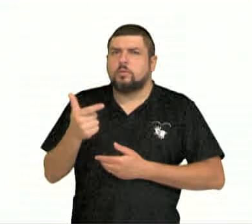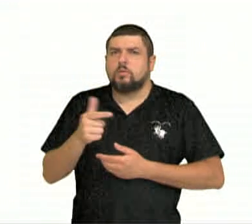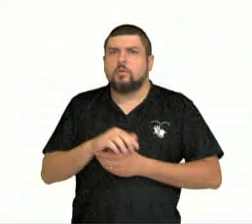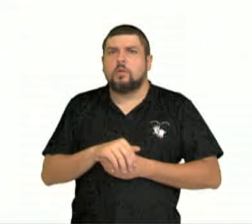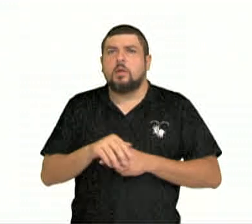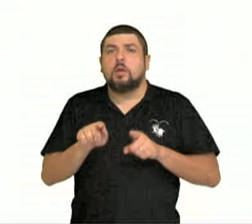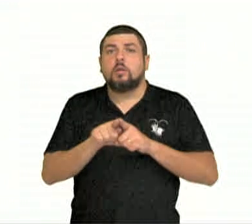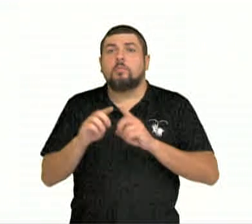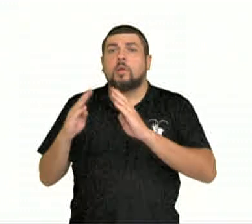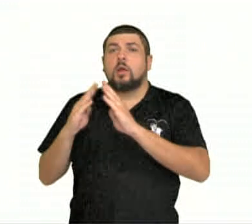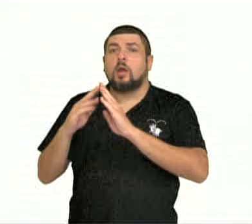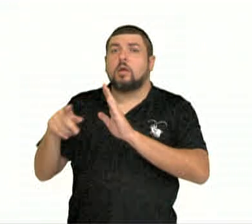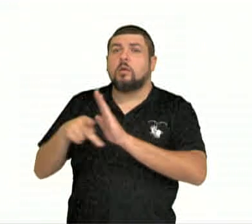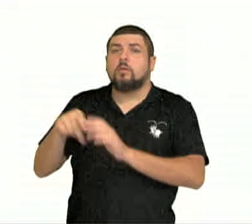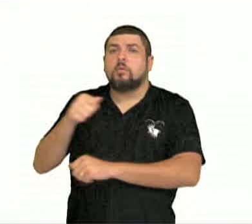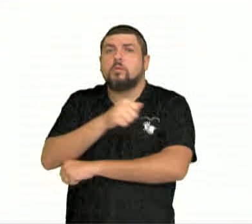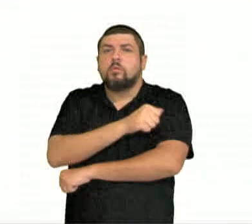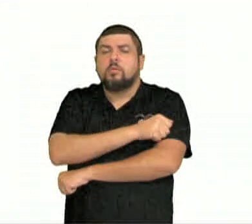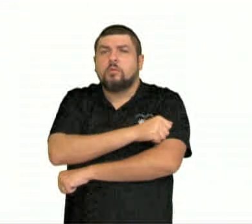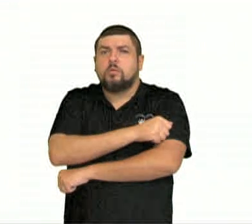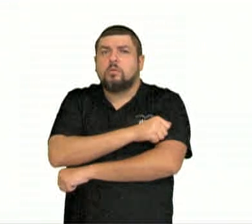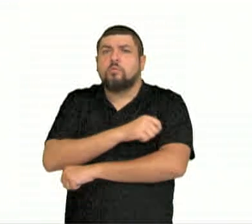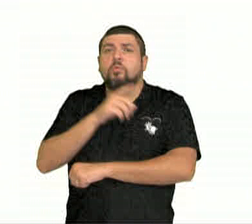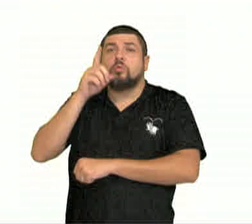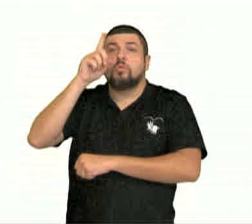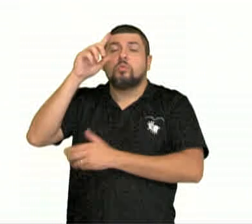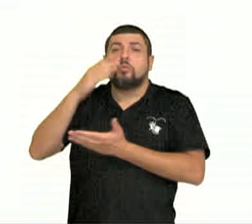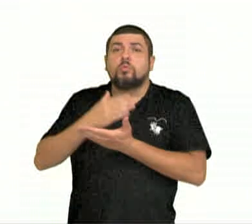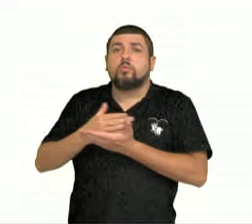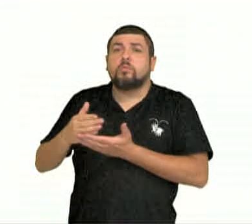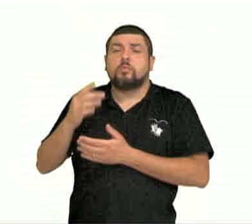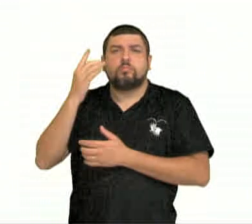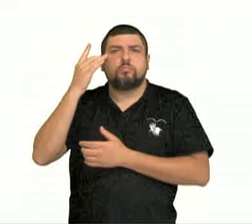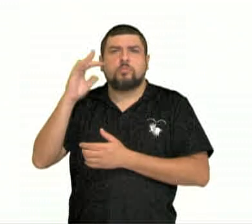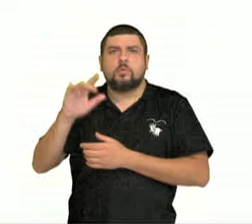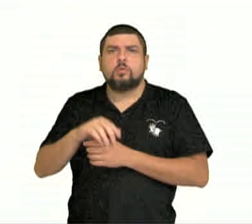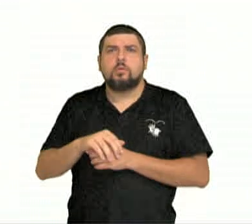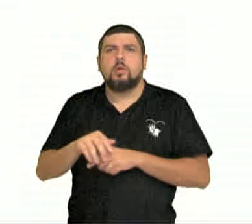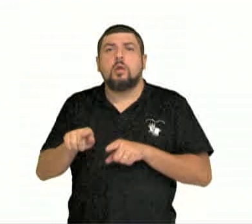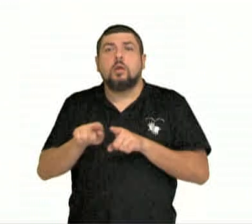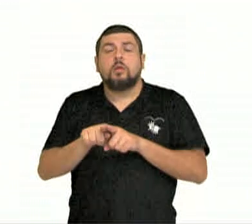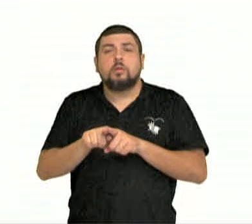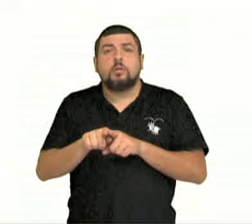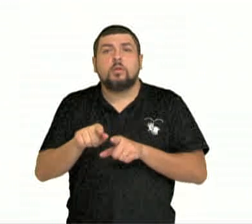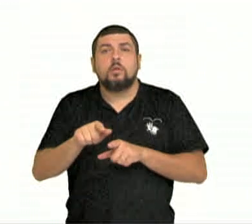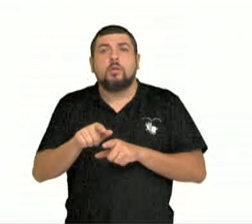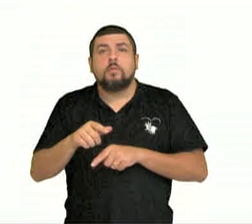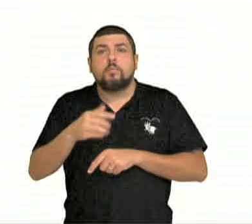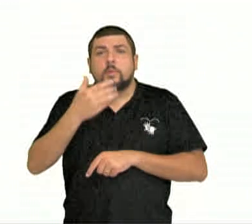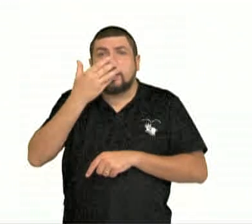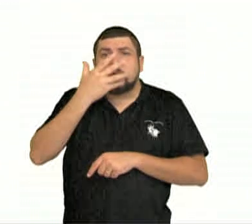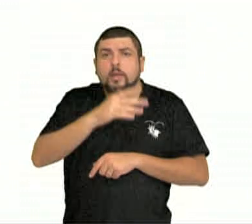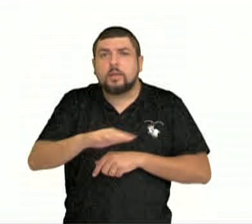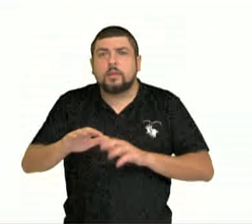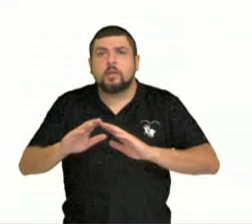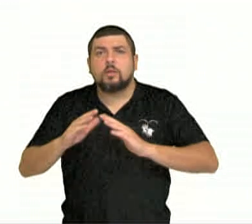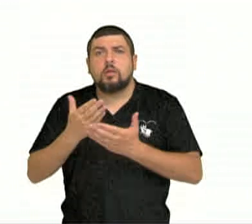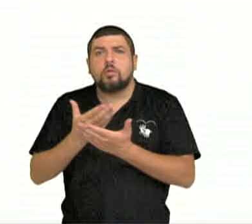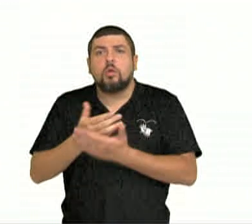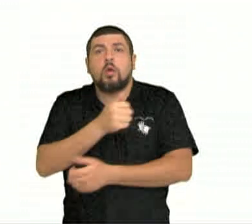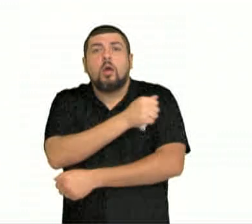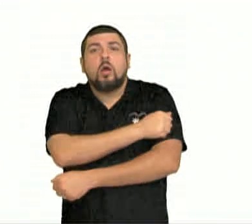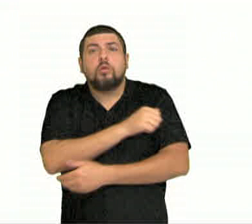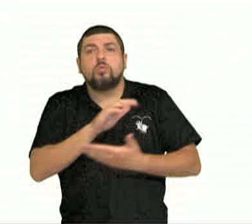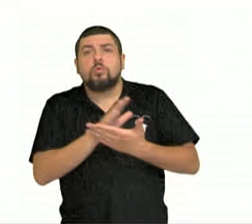começar a funcionar. Não temos creches para atender aos alunos que são mães e pais. Muitos cursos não